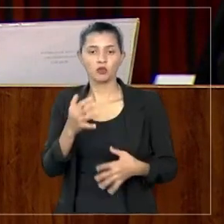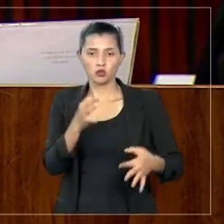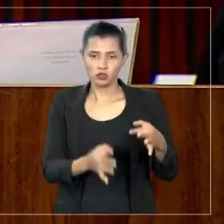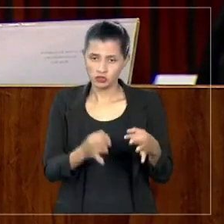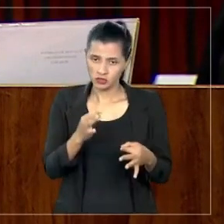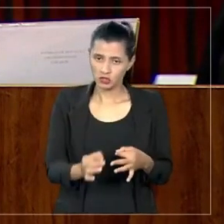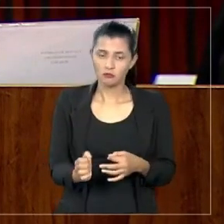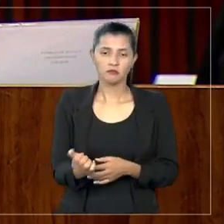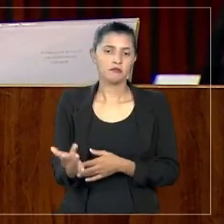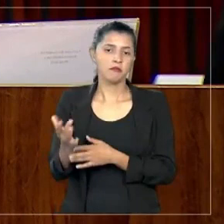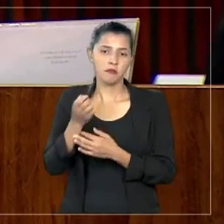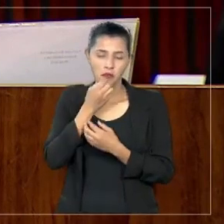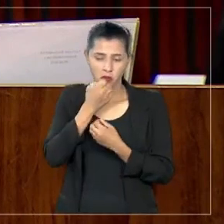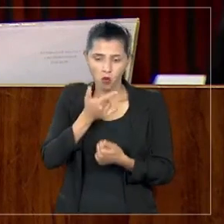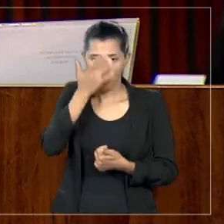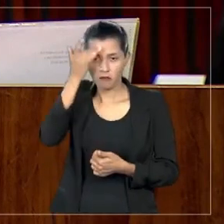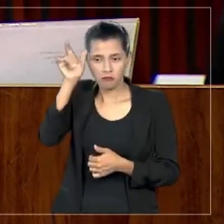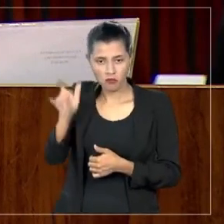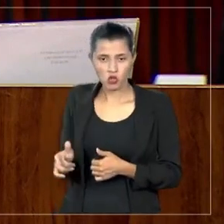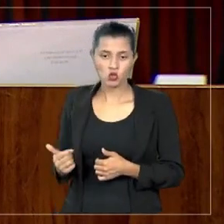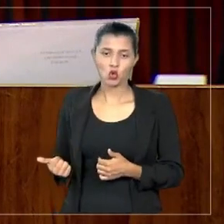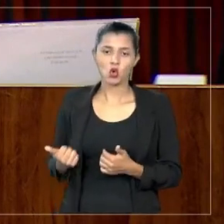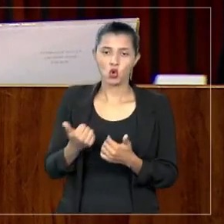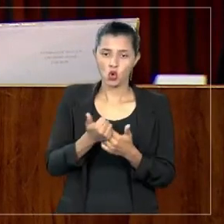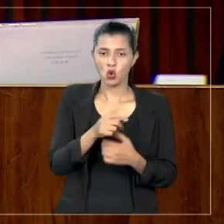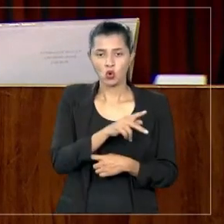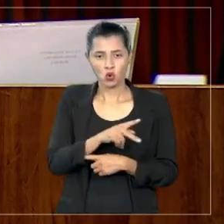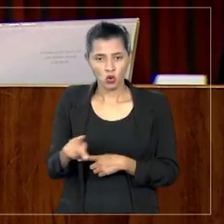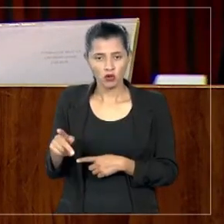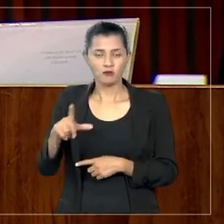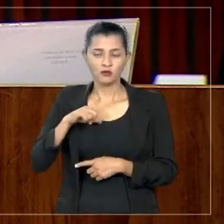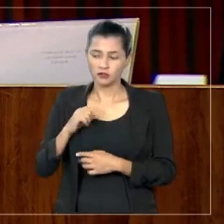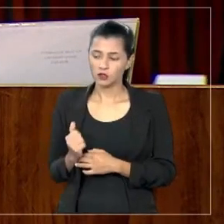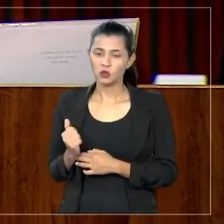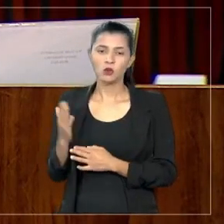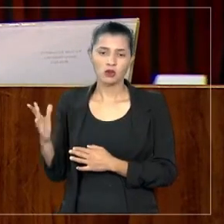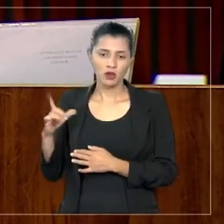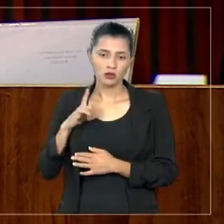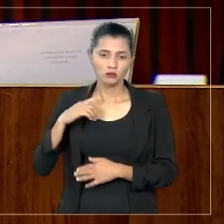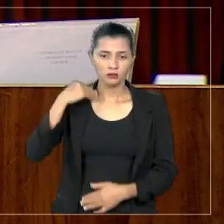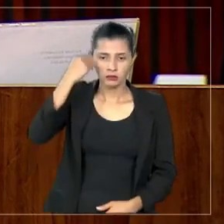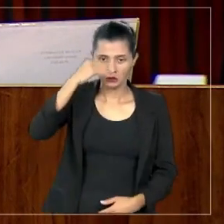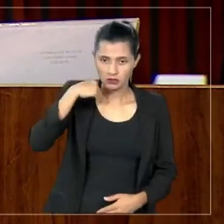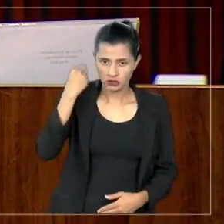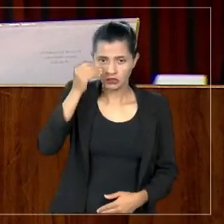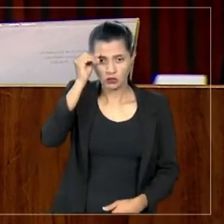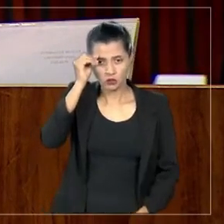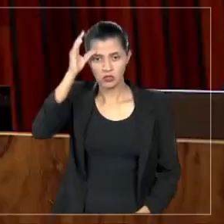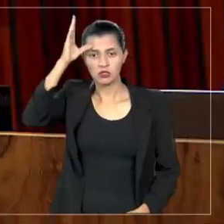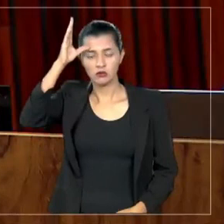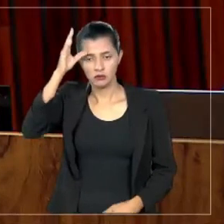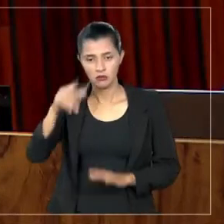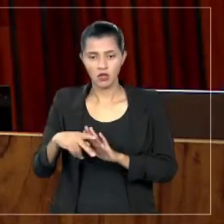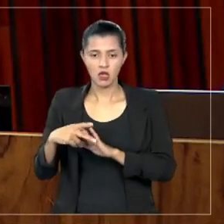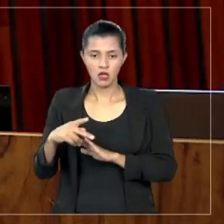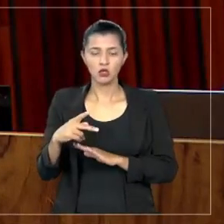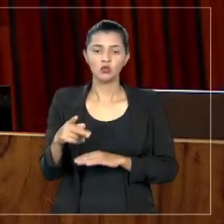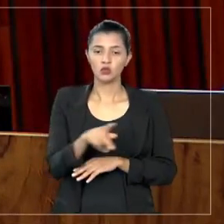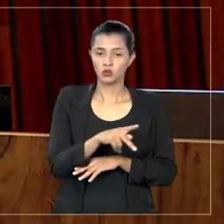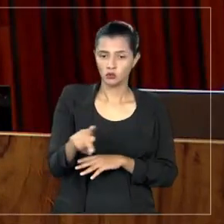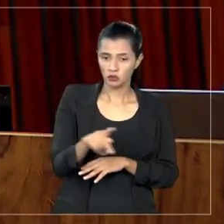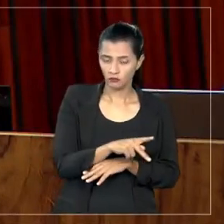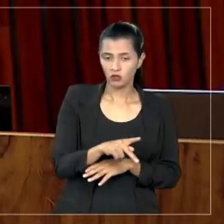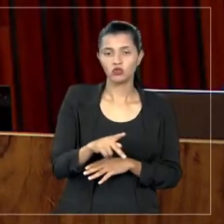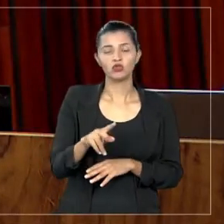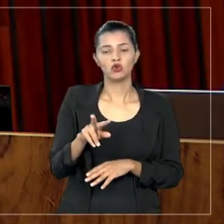boas mãos, e Vossa Excelência terá ao vosso lado a experiência e o conhecimento do professor